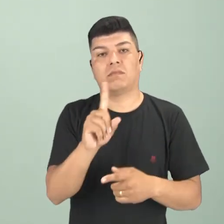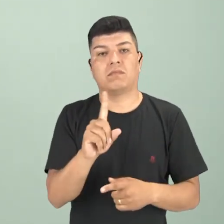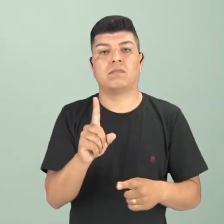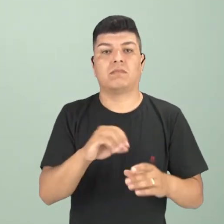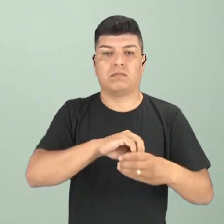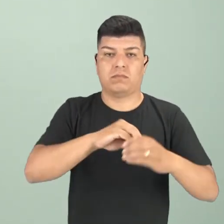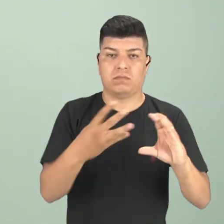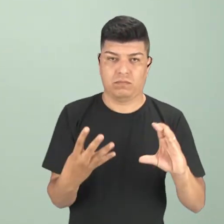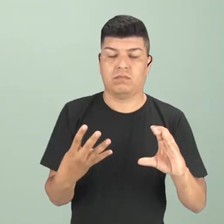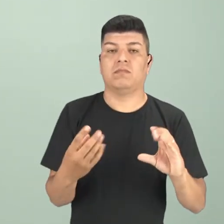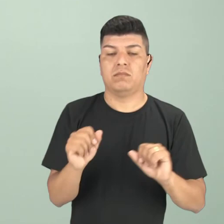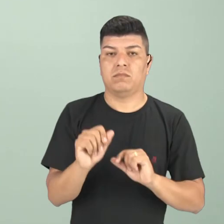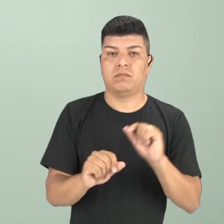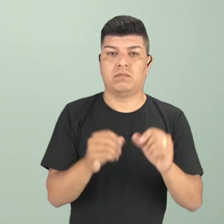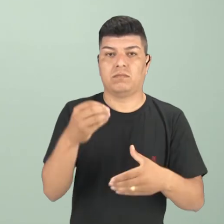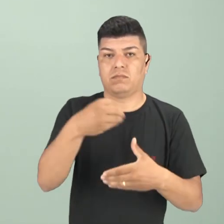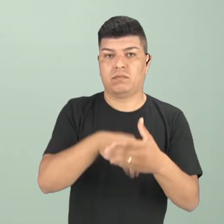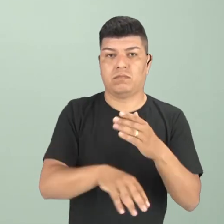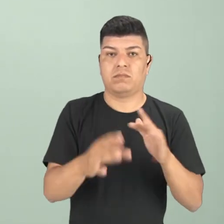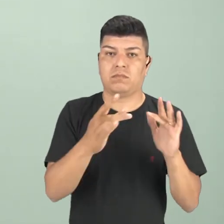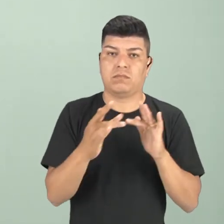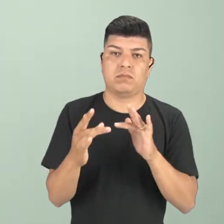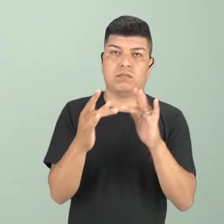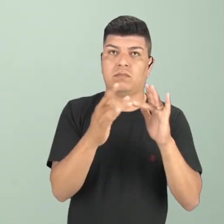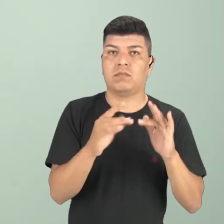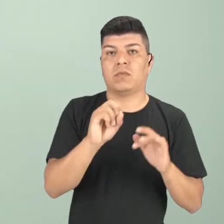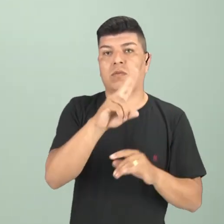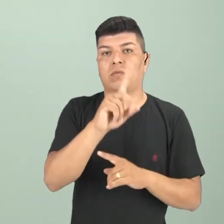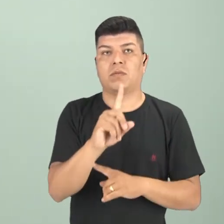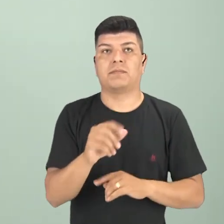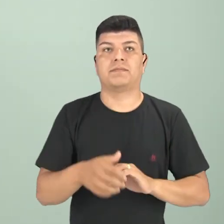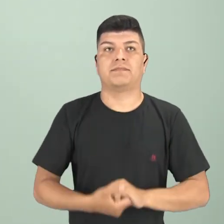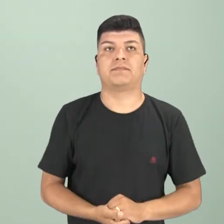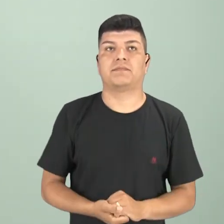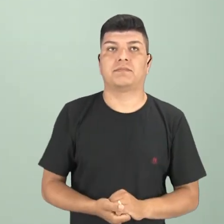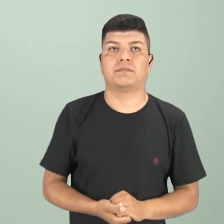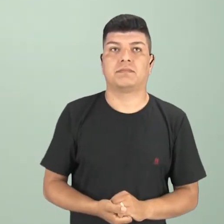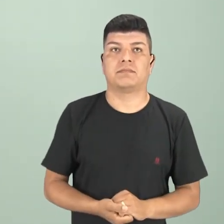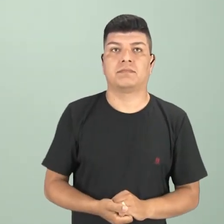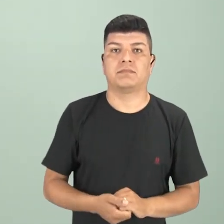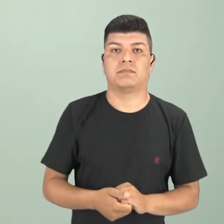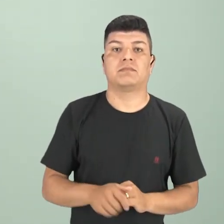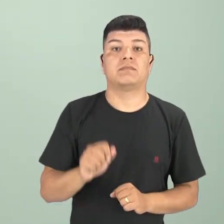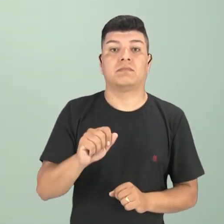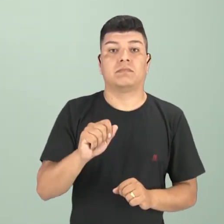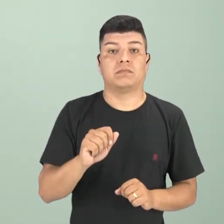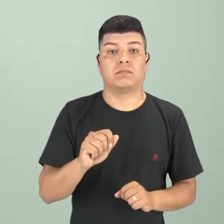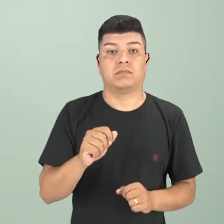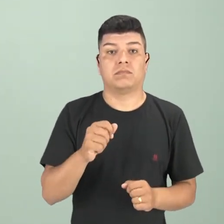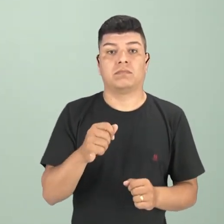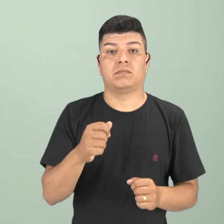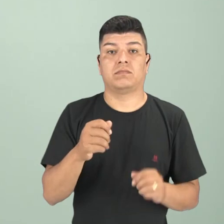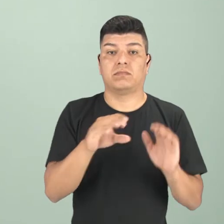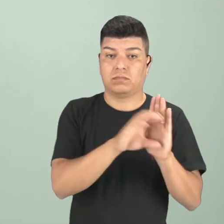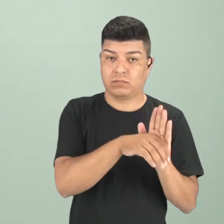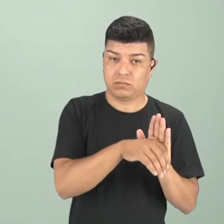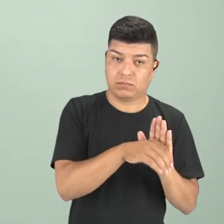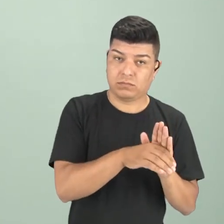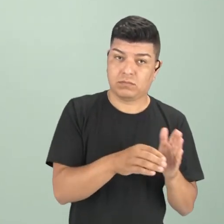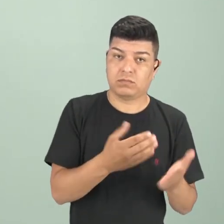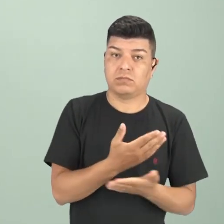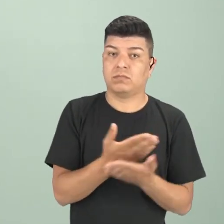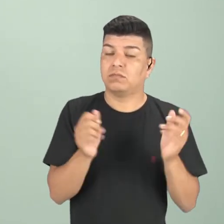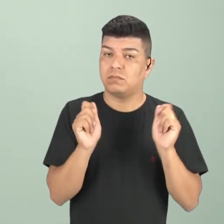não de uma característica que vai estar interagindo ou não tá reforçando os nossos conteúdos